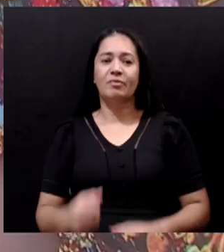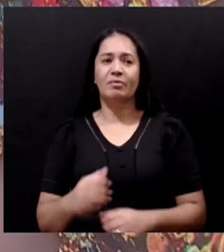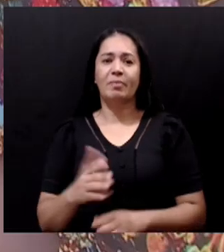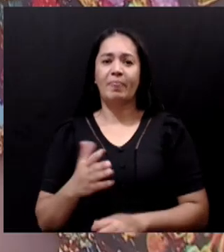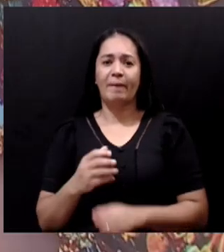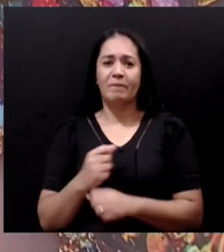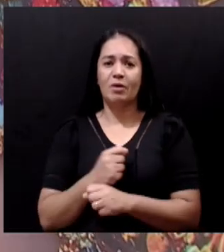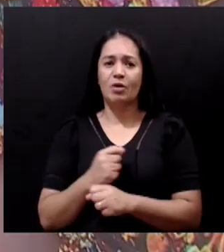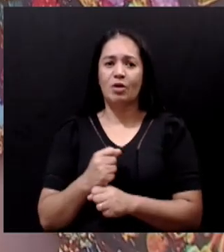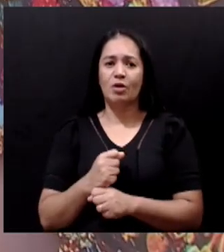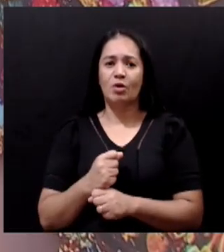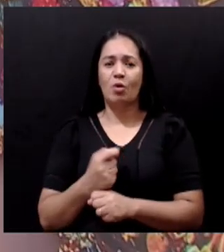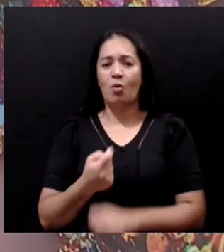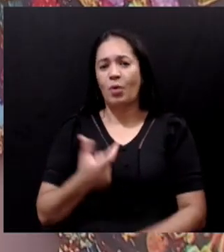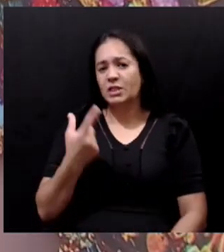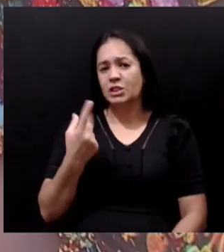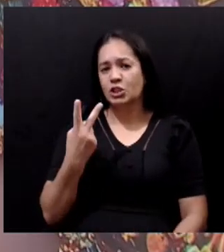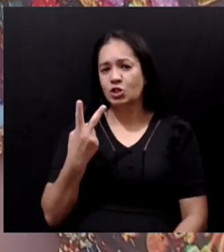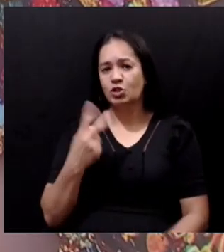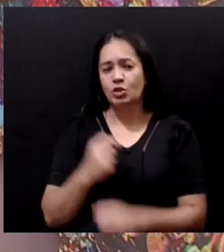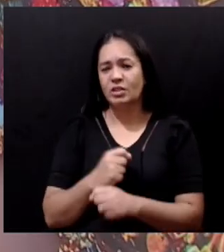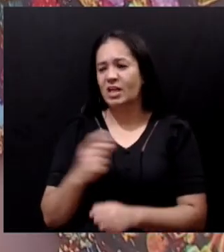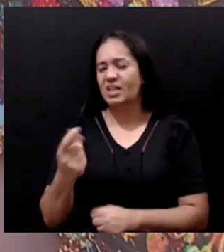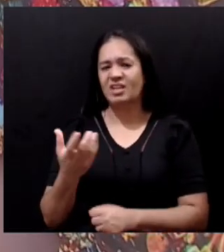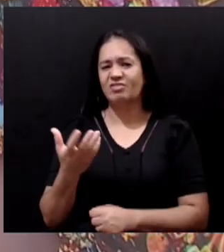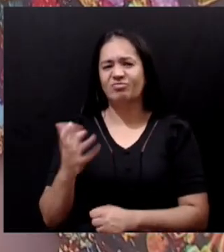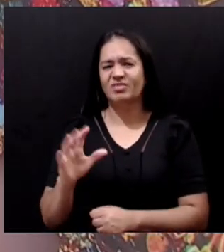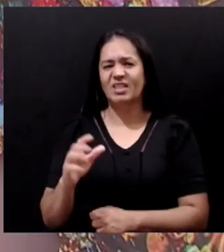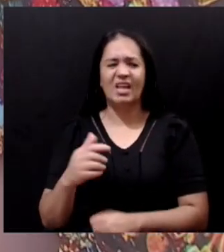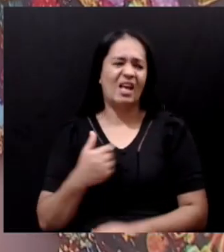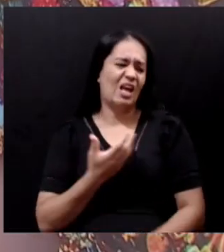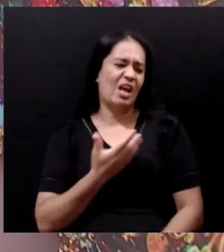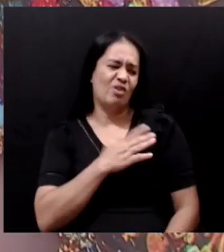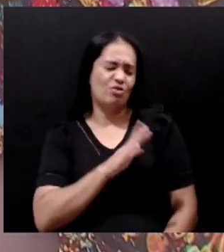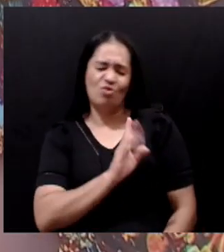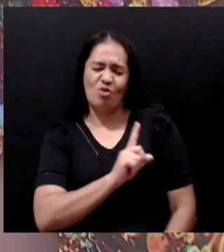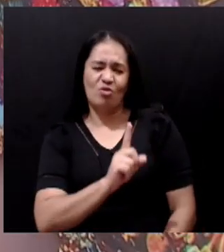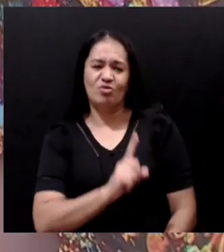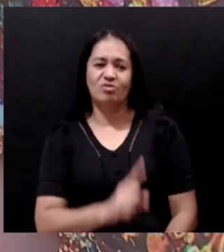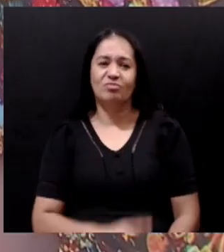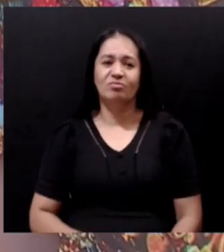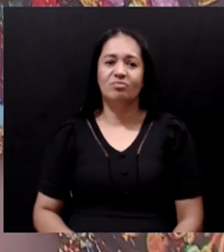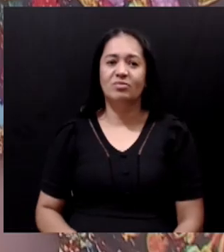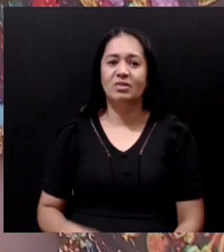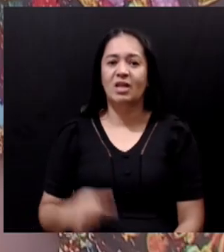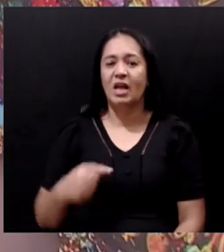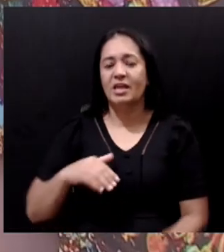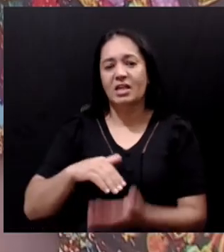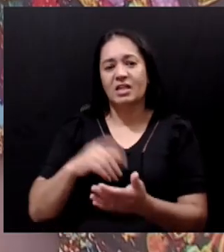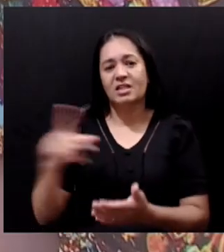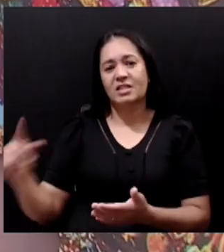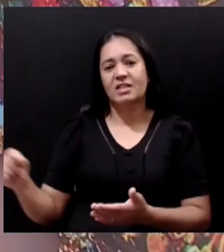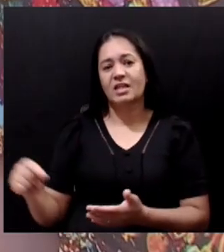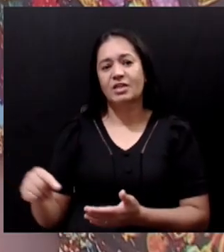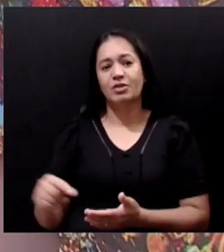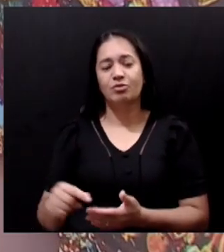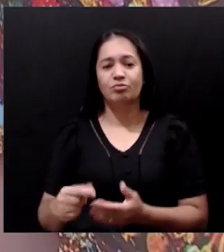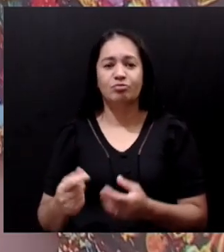meses. Aí ele não quis mais, não é a minha praia e tal. Aí ele saiu, ele montou